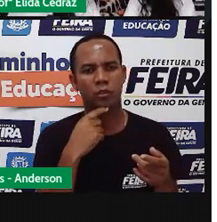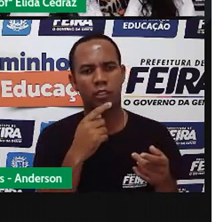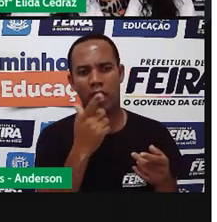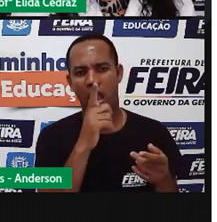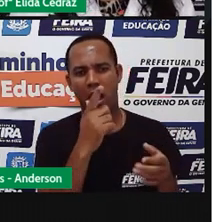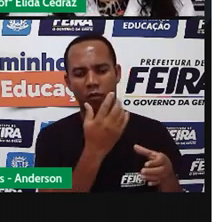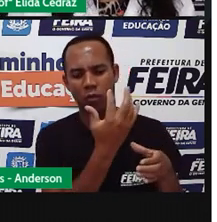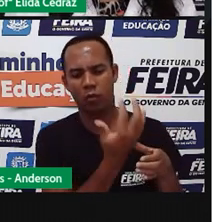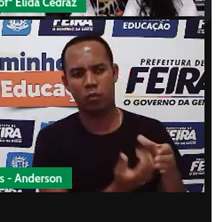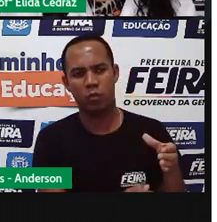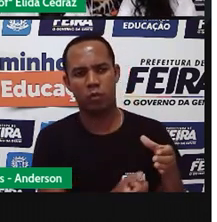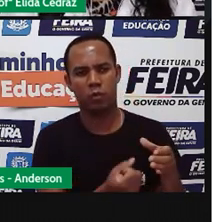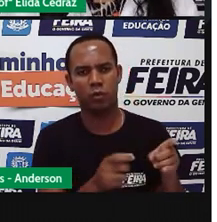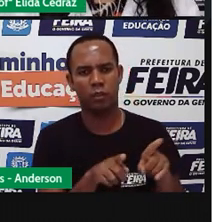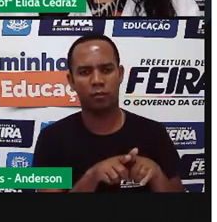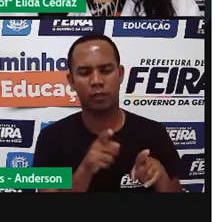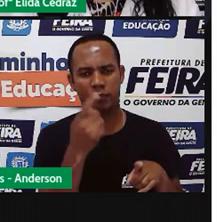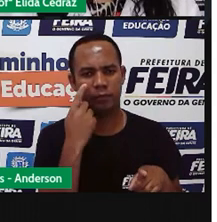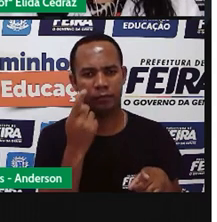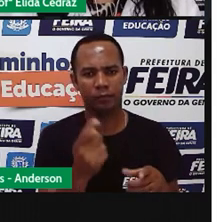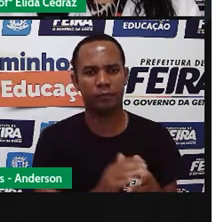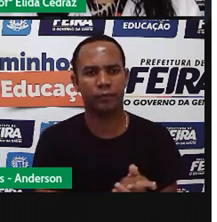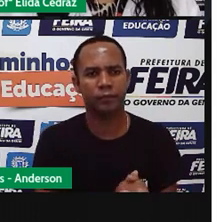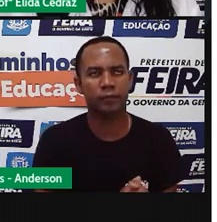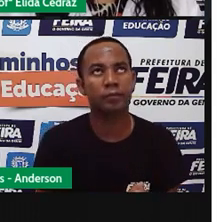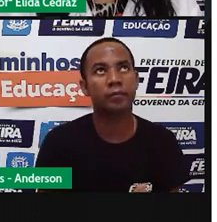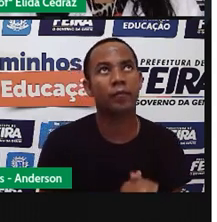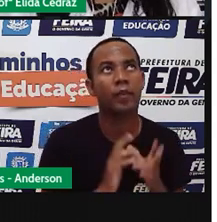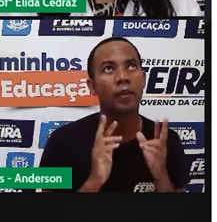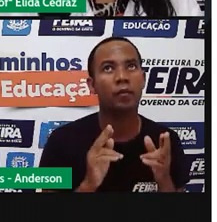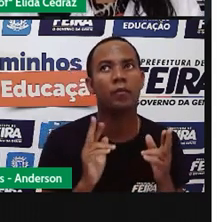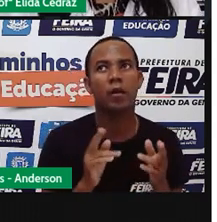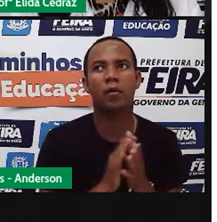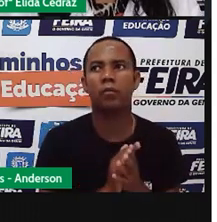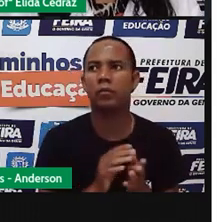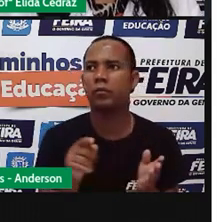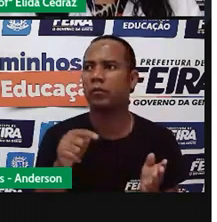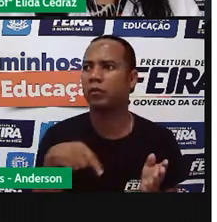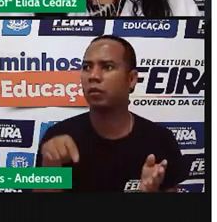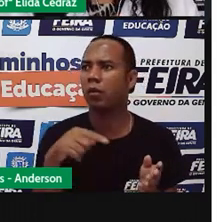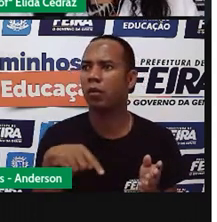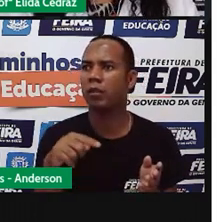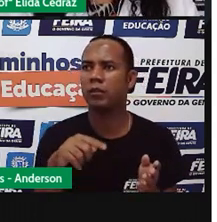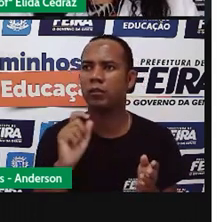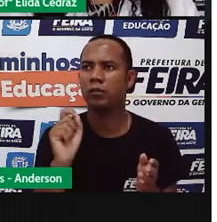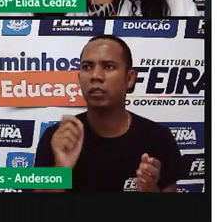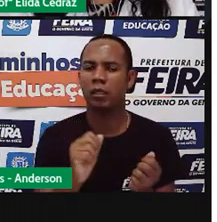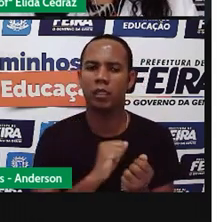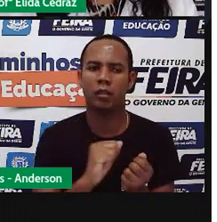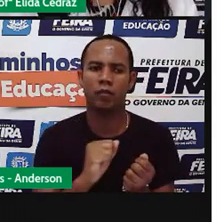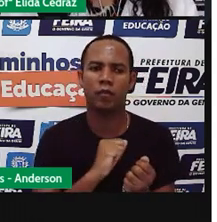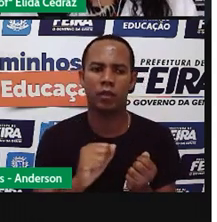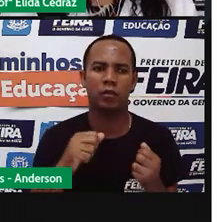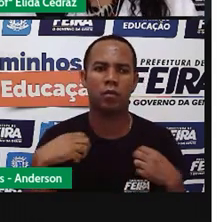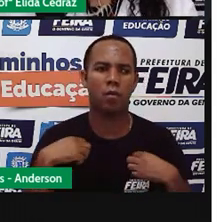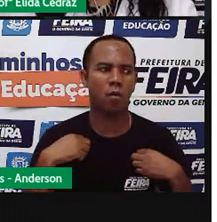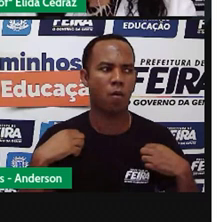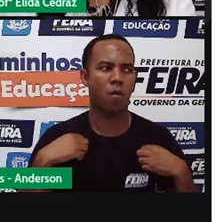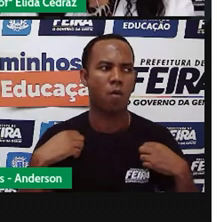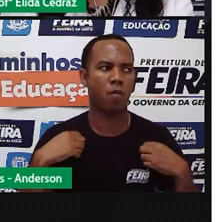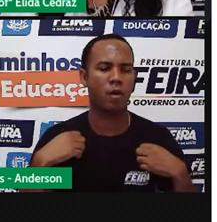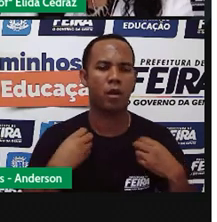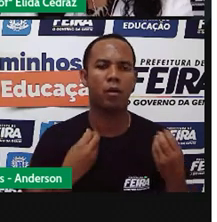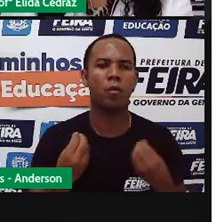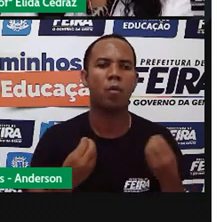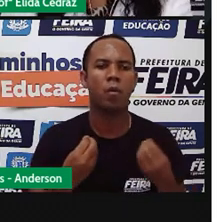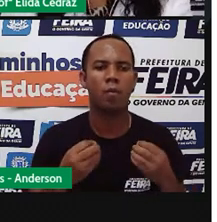água passe por ele. Tipo, nós lavamos a roupa está seca. Quando nós colocamos a